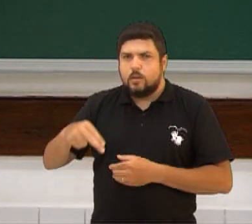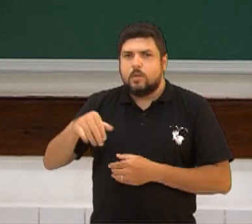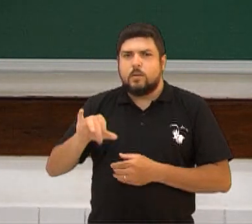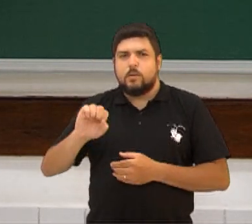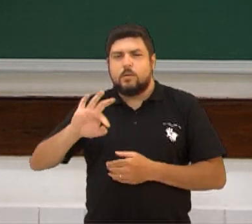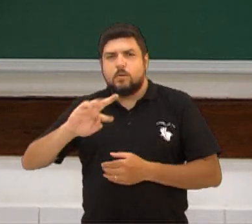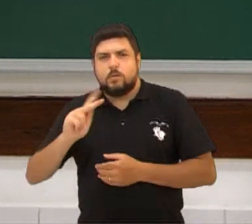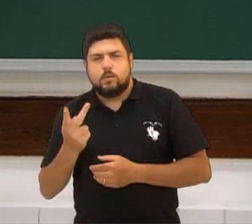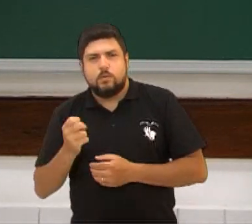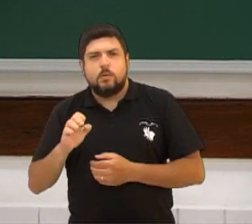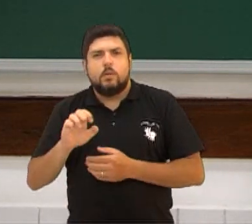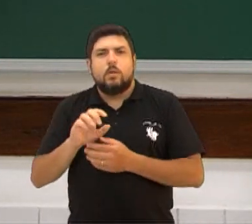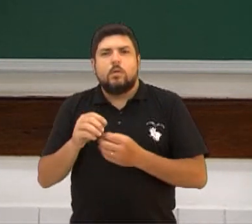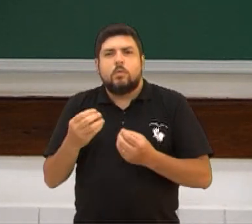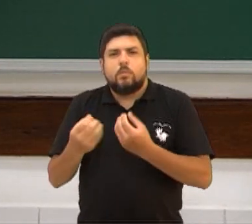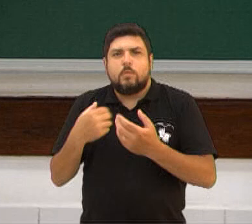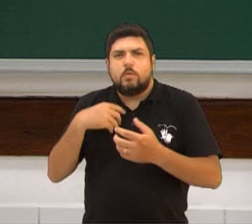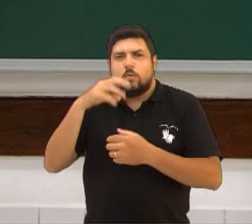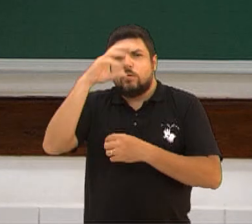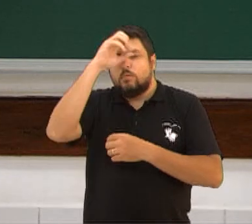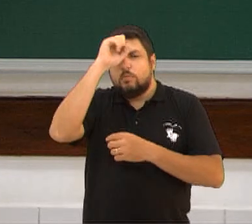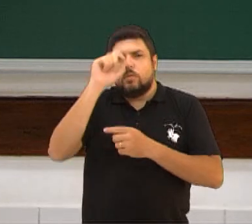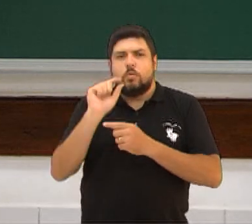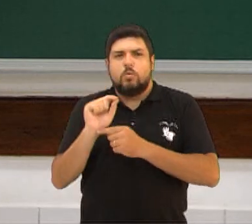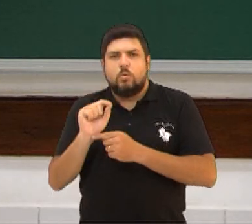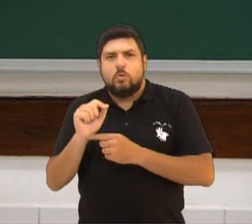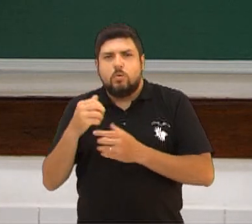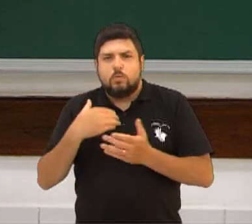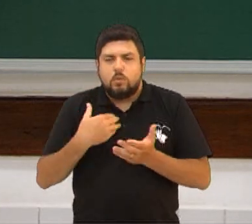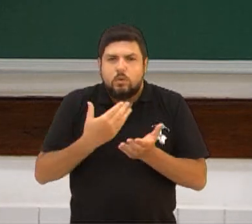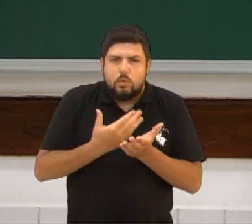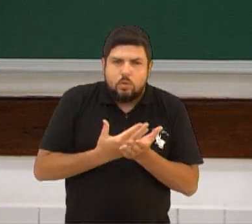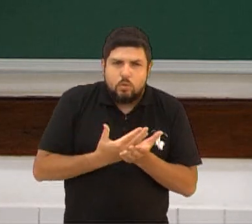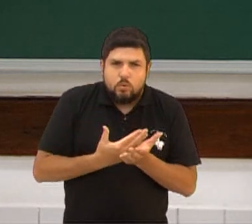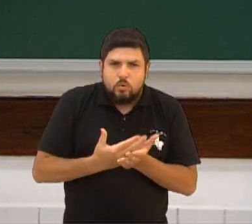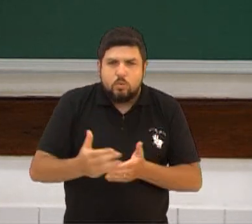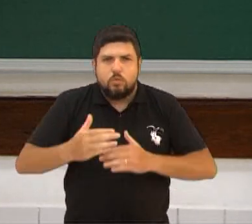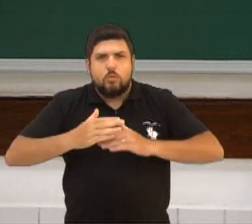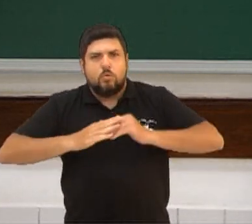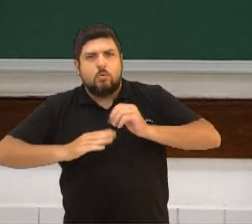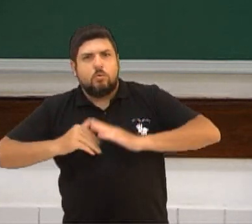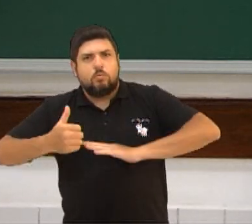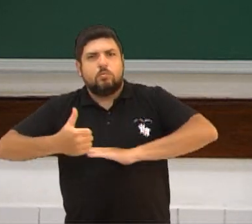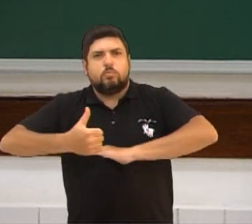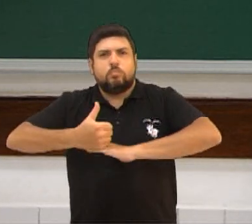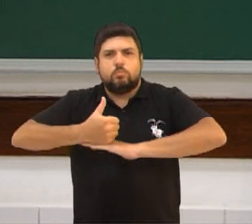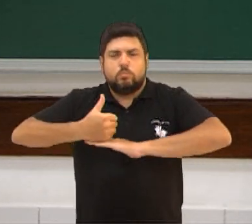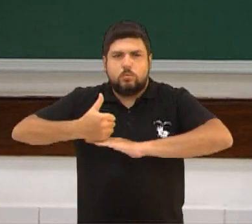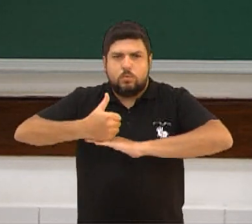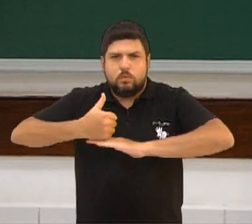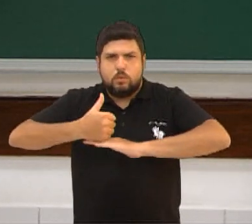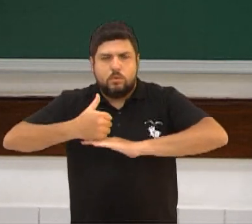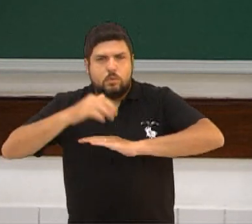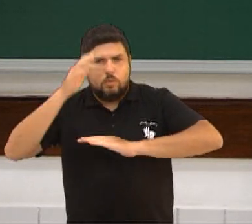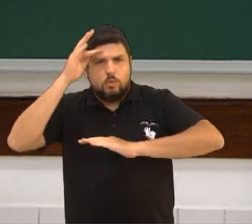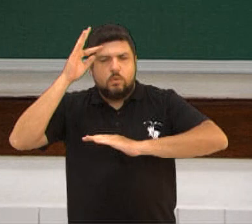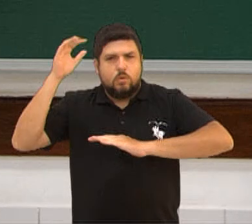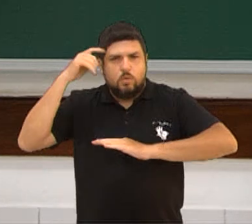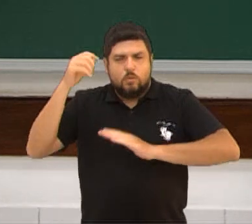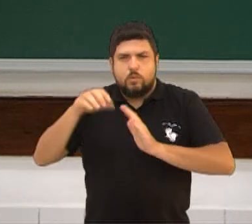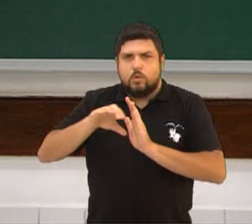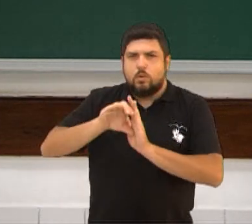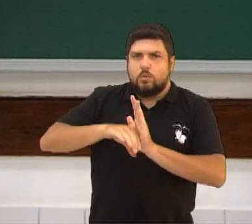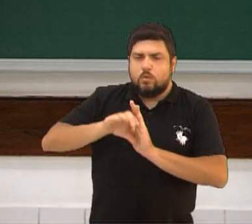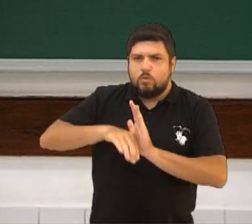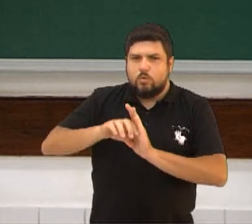quê? Que, principalmente ele no início da carreira filosófica dele, ele parte de 2 conceitos